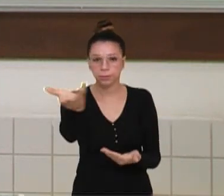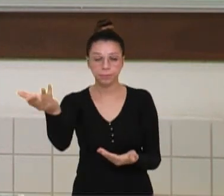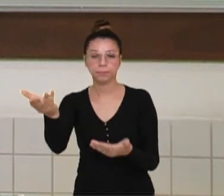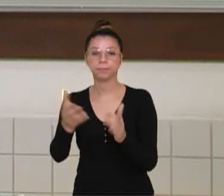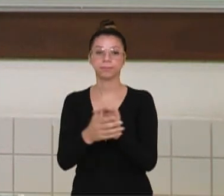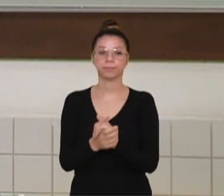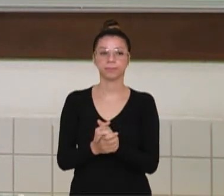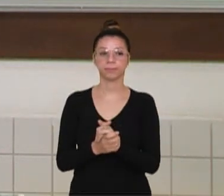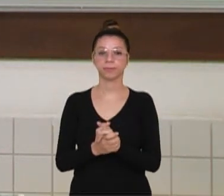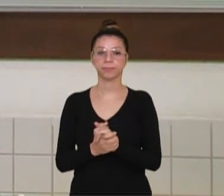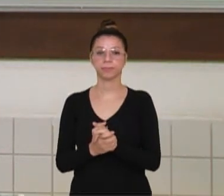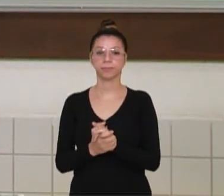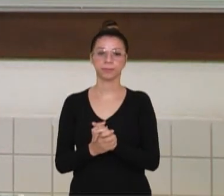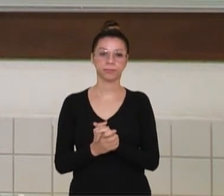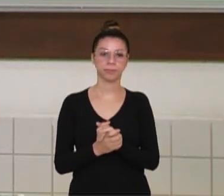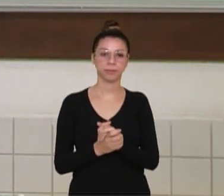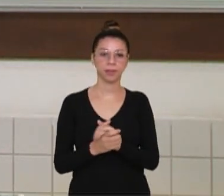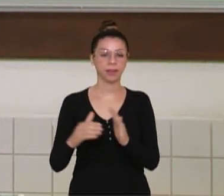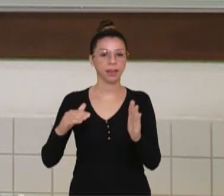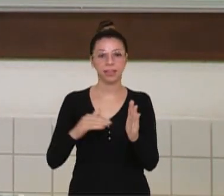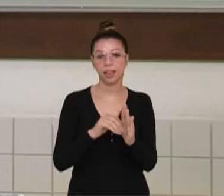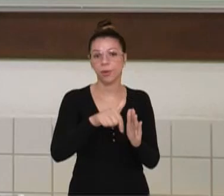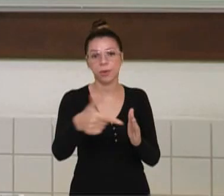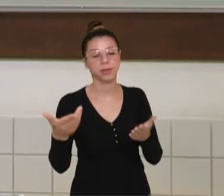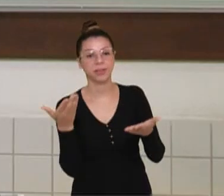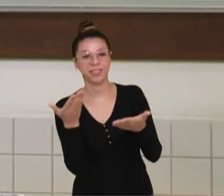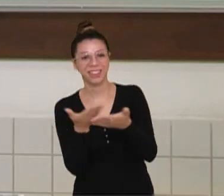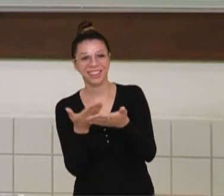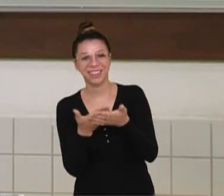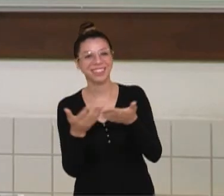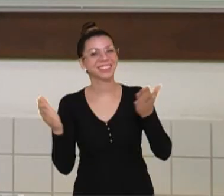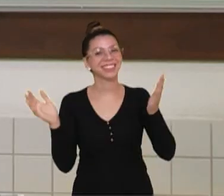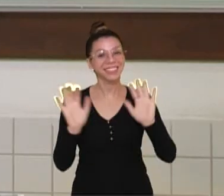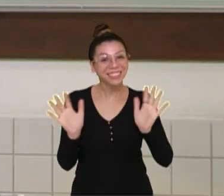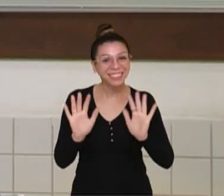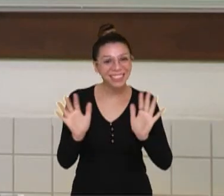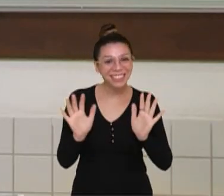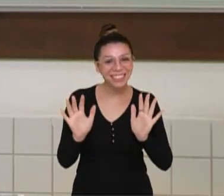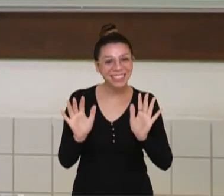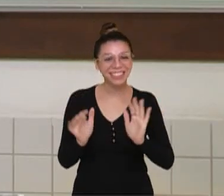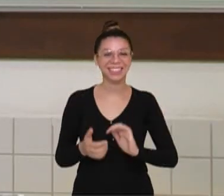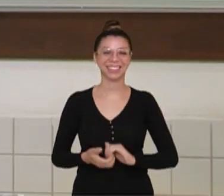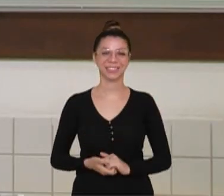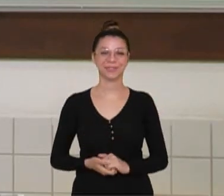e vejo vocês na próxima aula, tá bom?